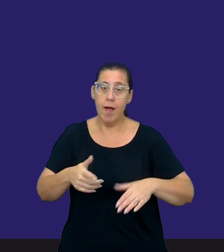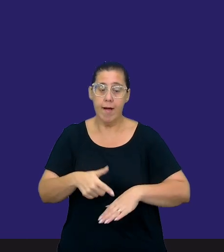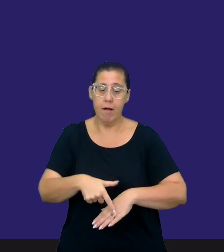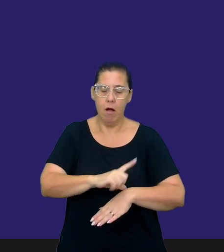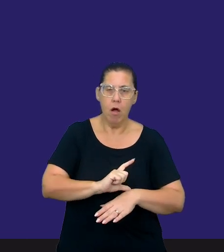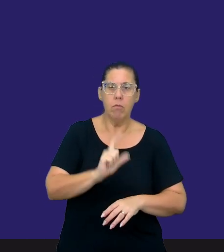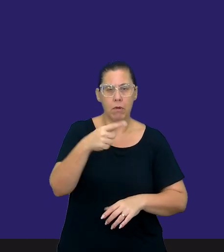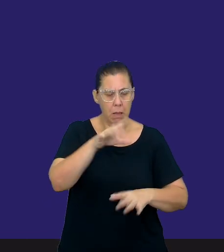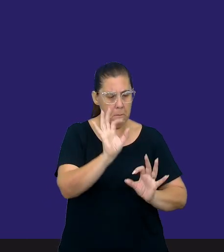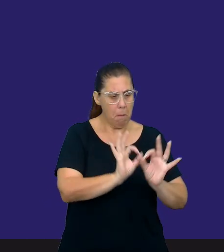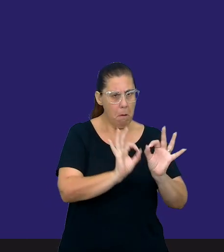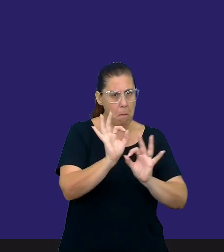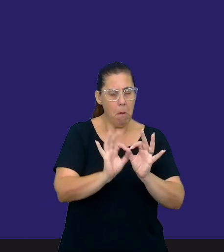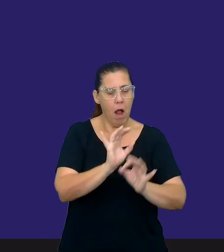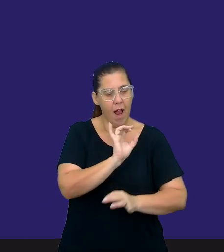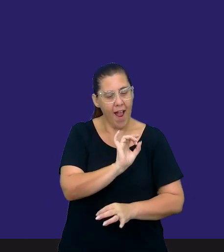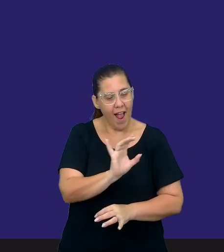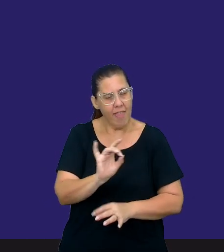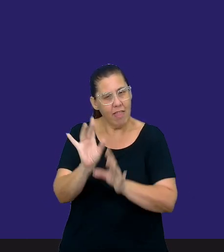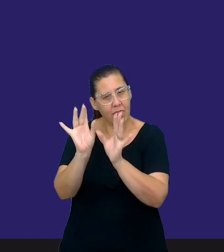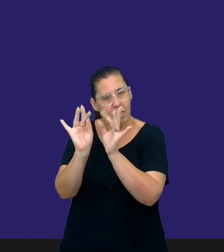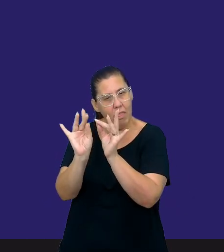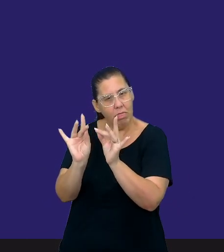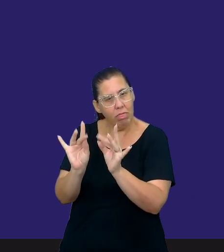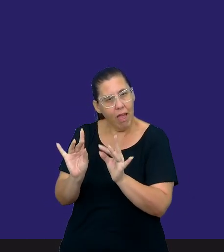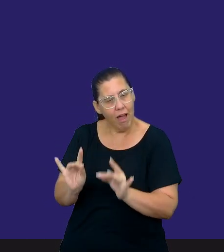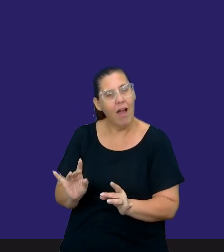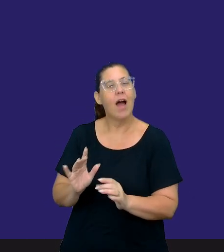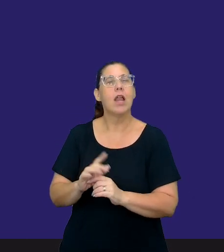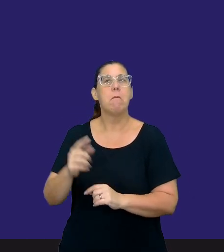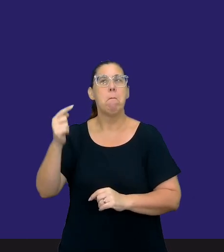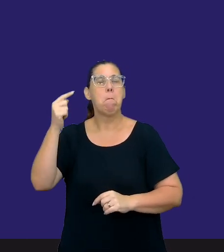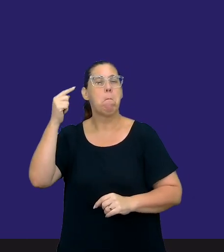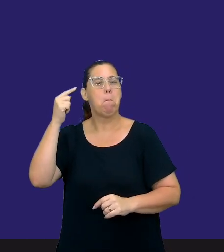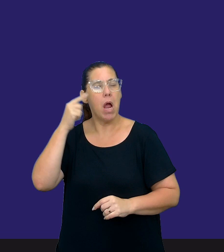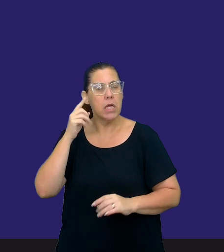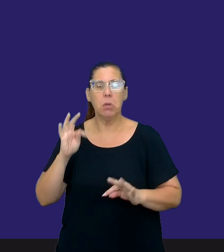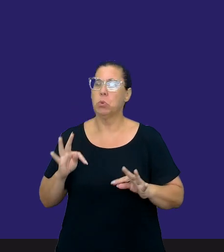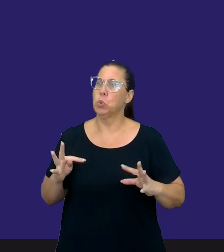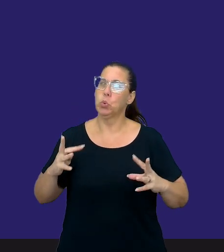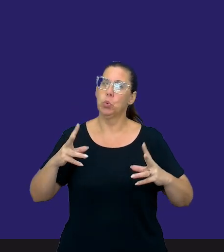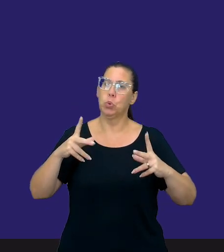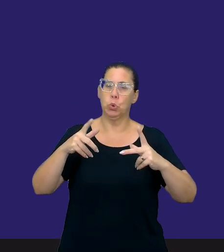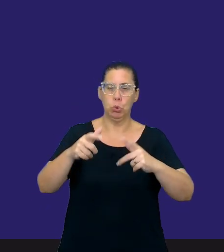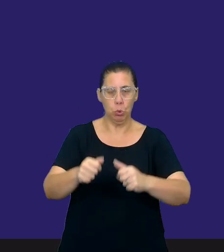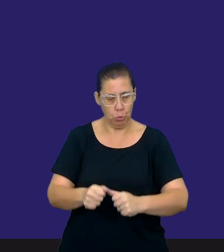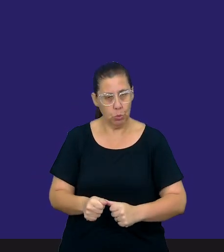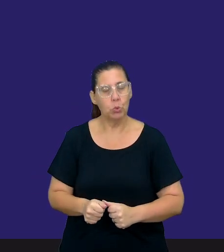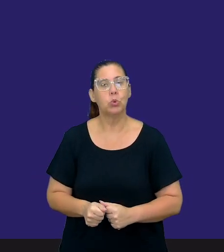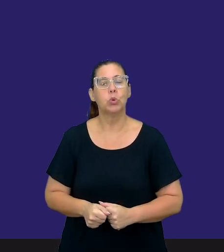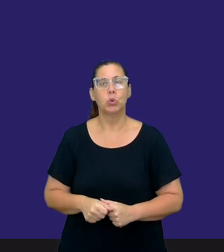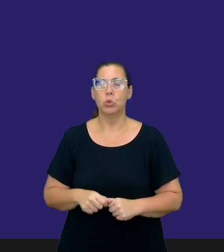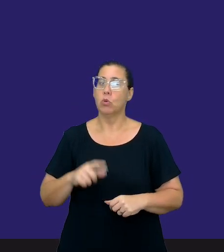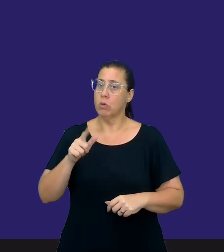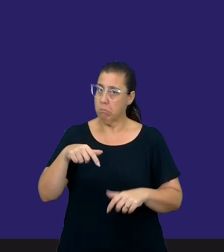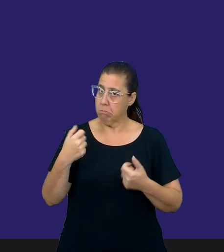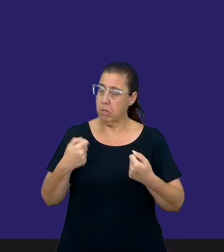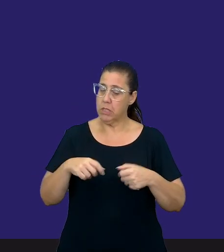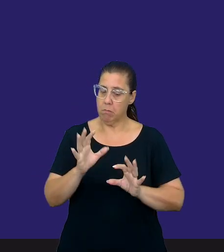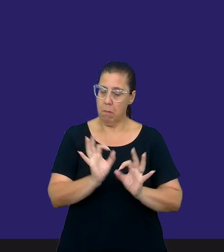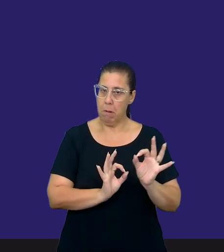possam planejar cada detalhe, pensando nos critérios que são necessários